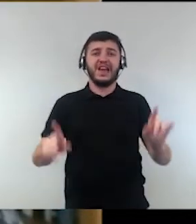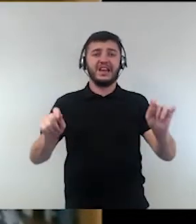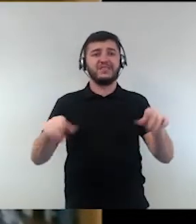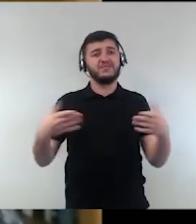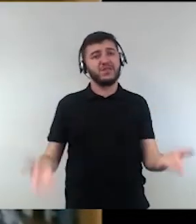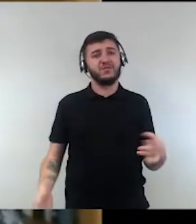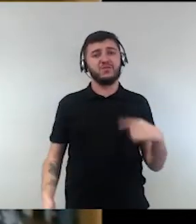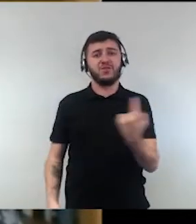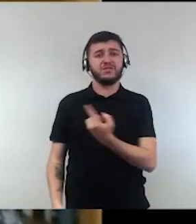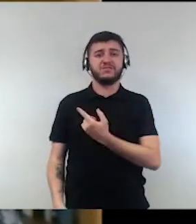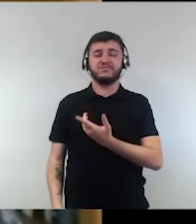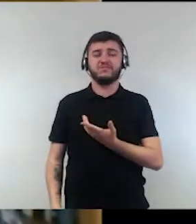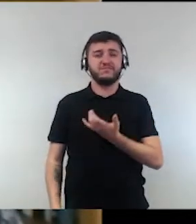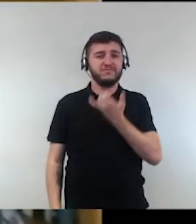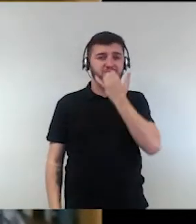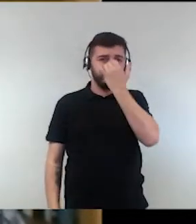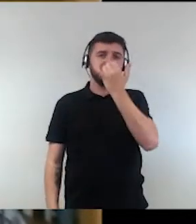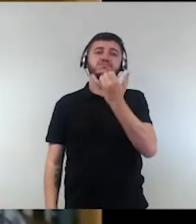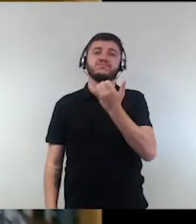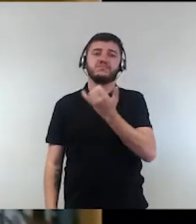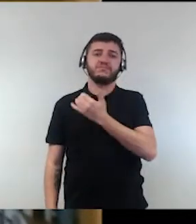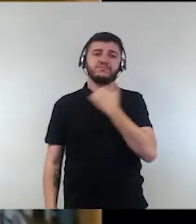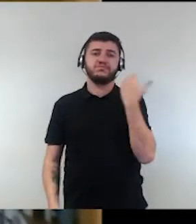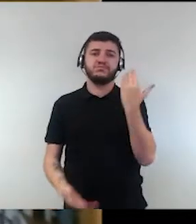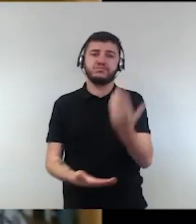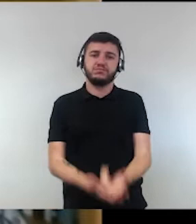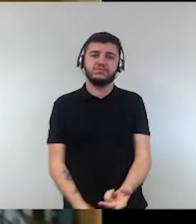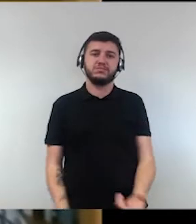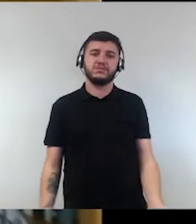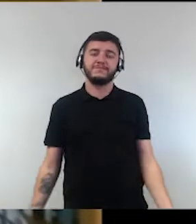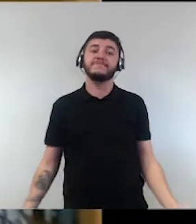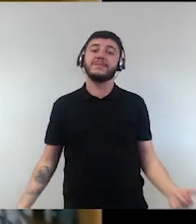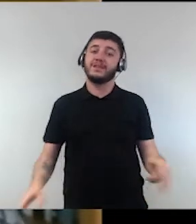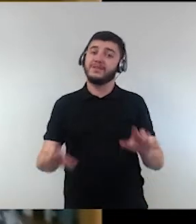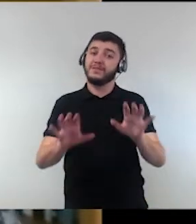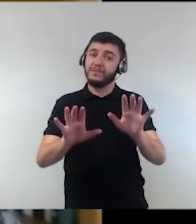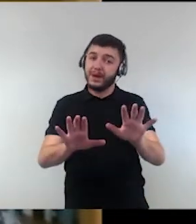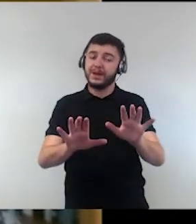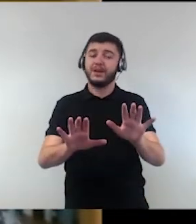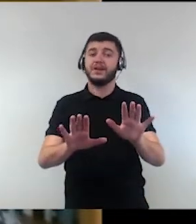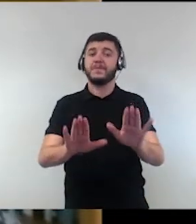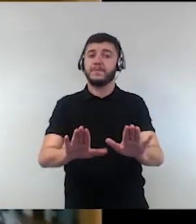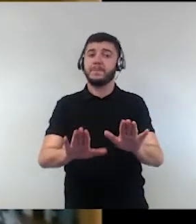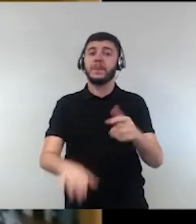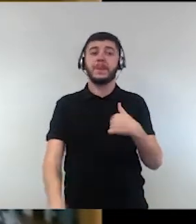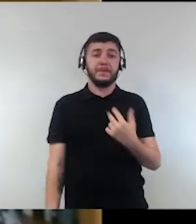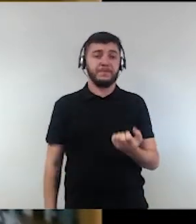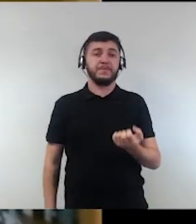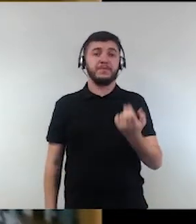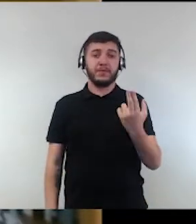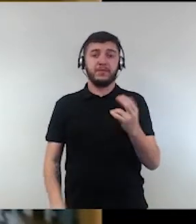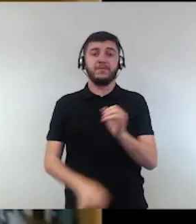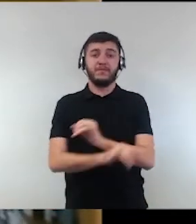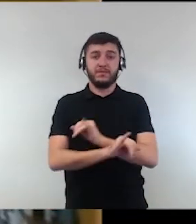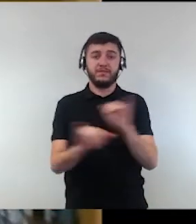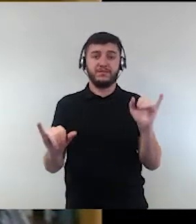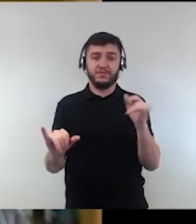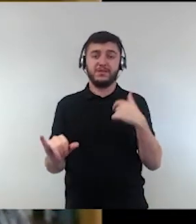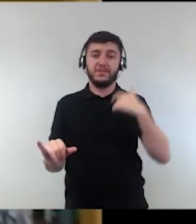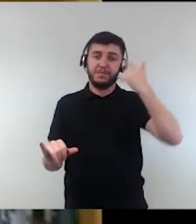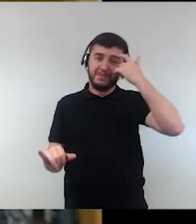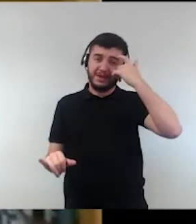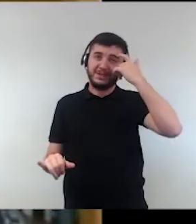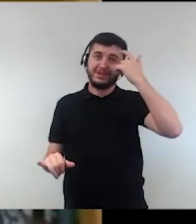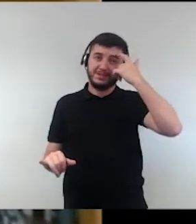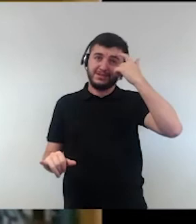Então, mais do que nunca, eu faço assim uma afirmação que eu penso que é a